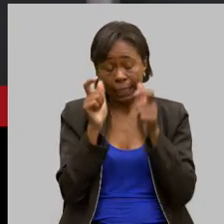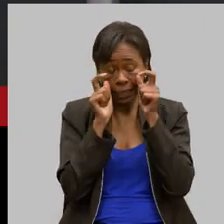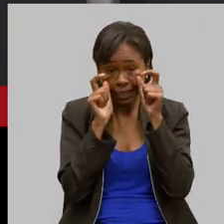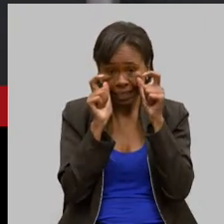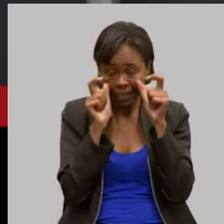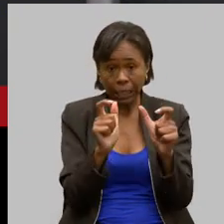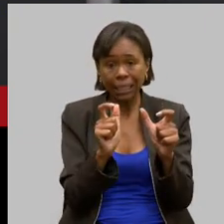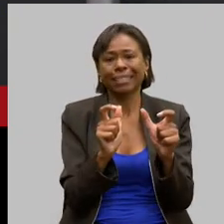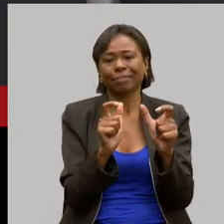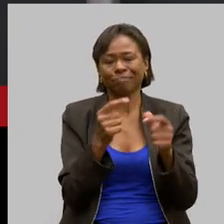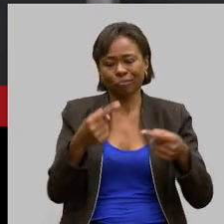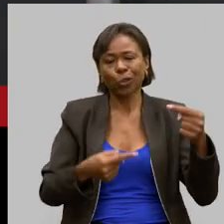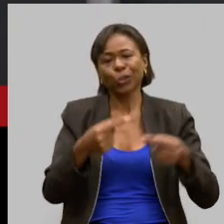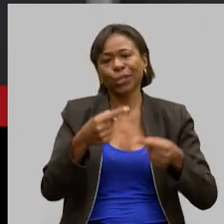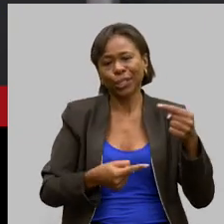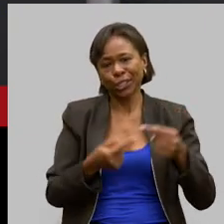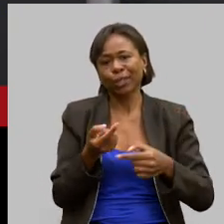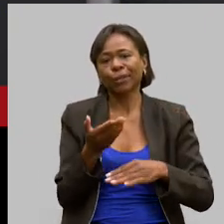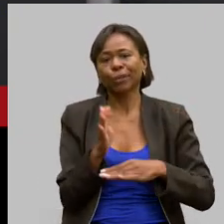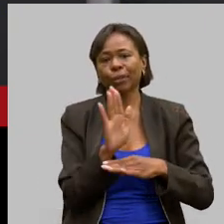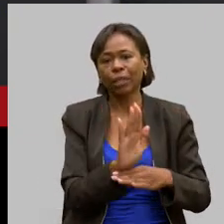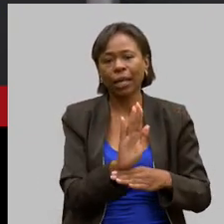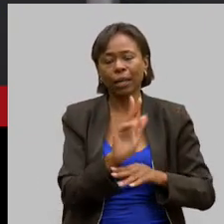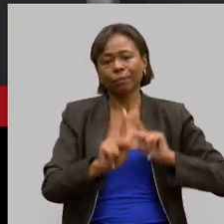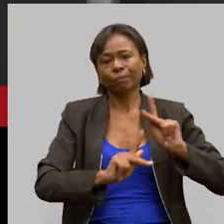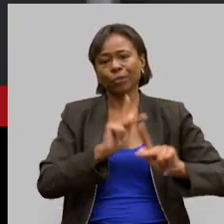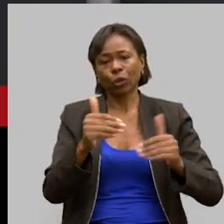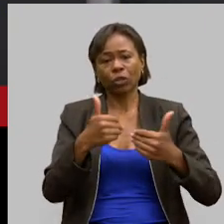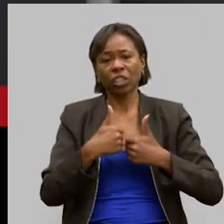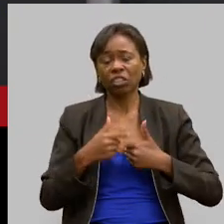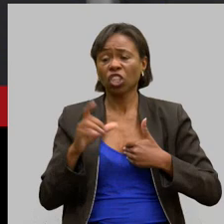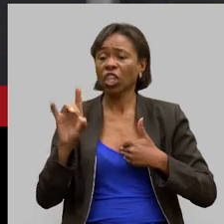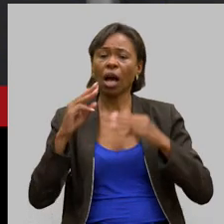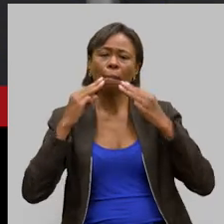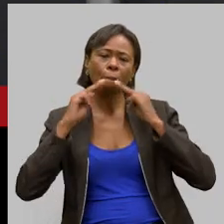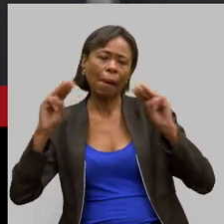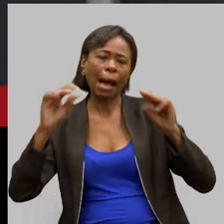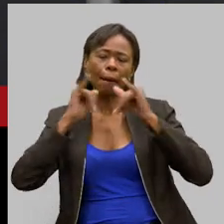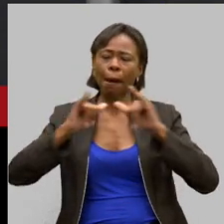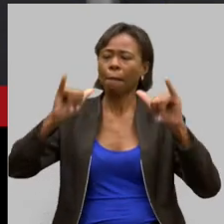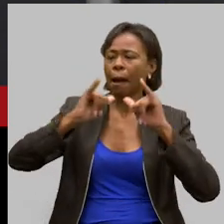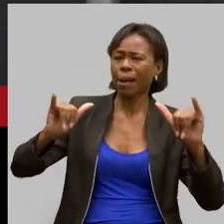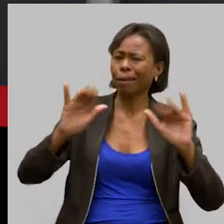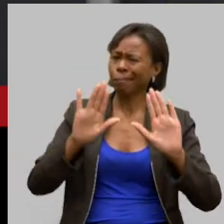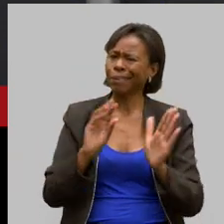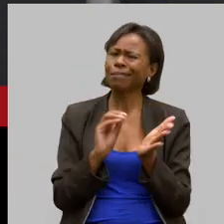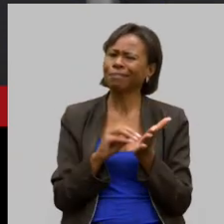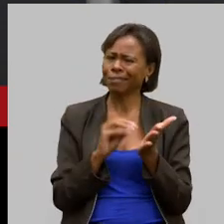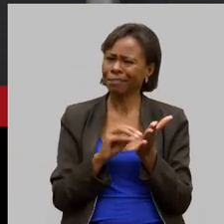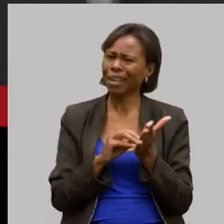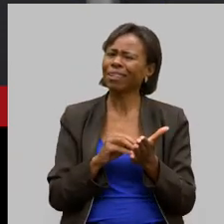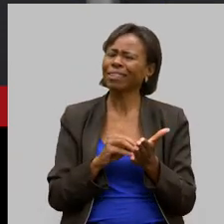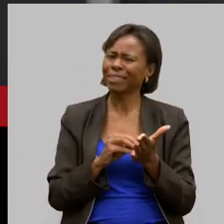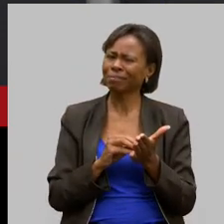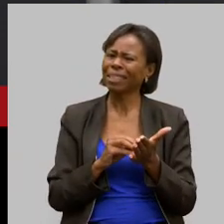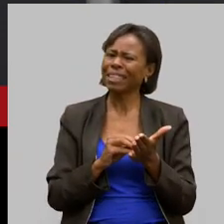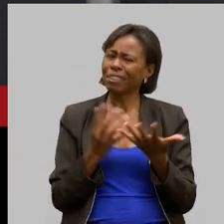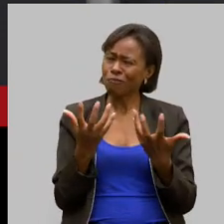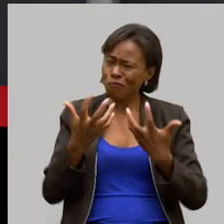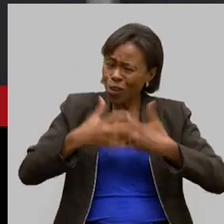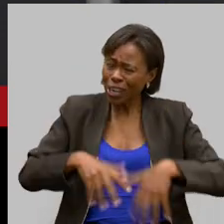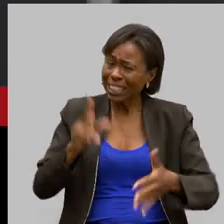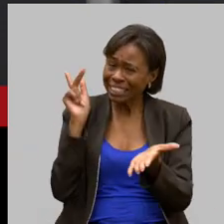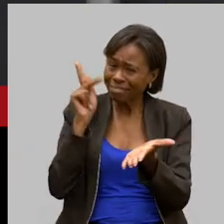efetivas paraa população autista é muito muita propaganda mas é pouca realização e isso eles escondem isso eles